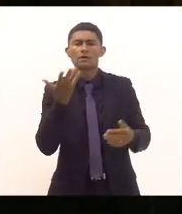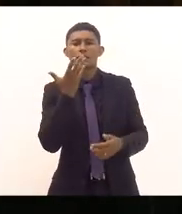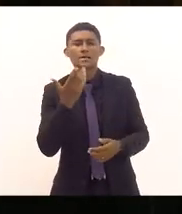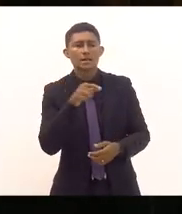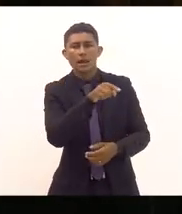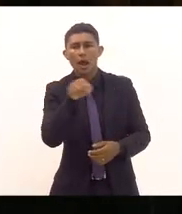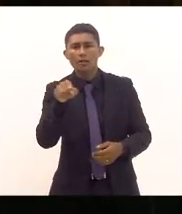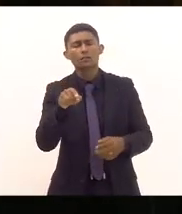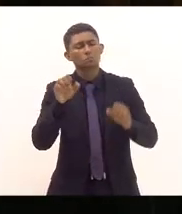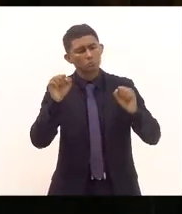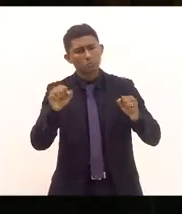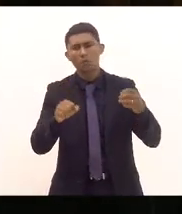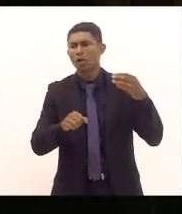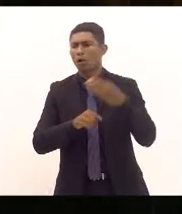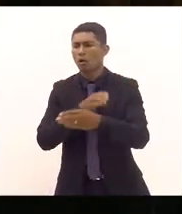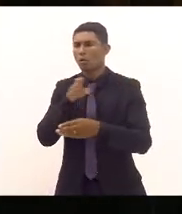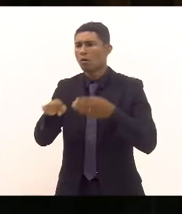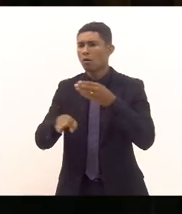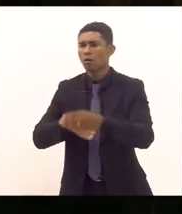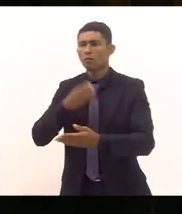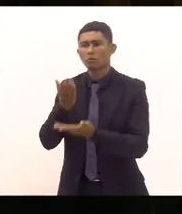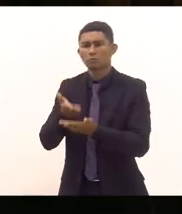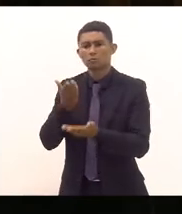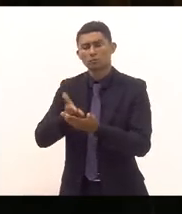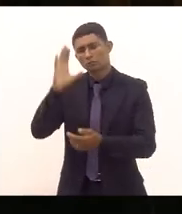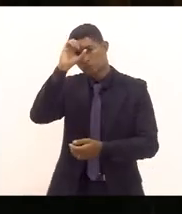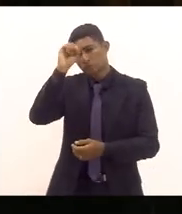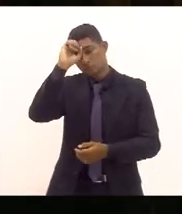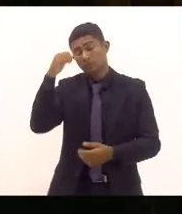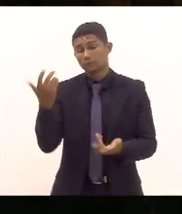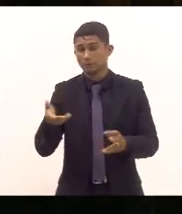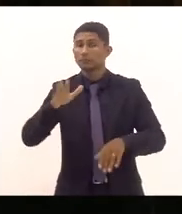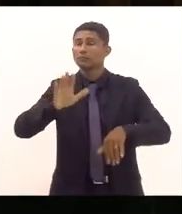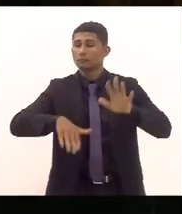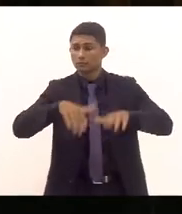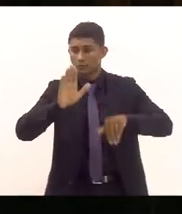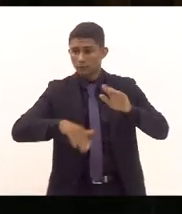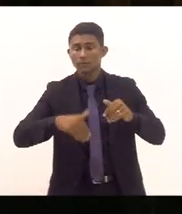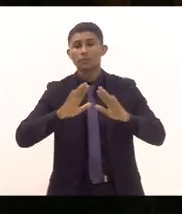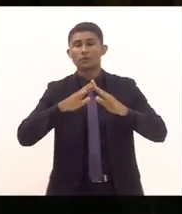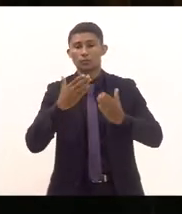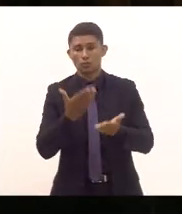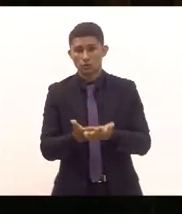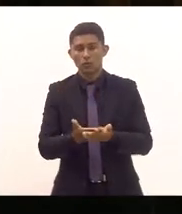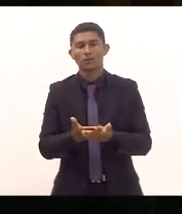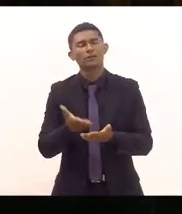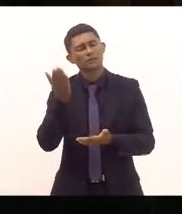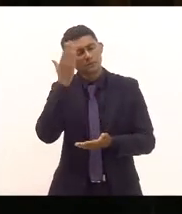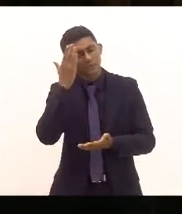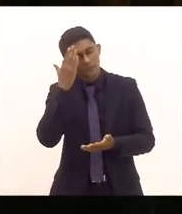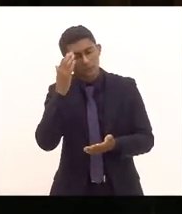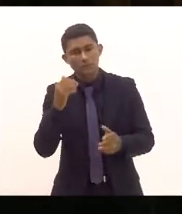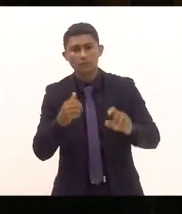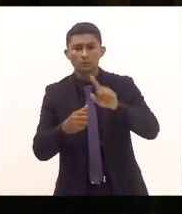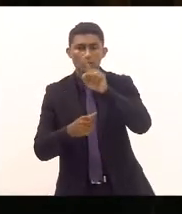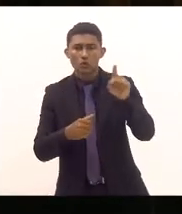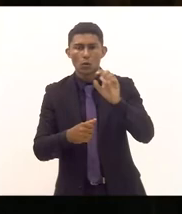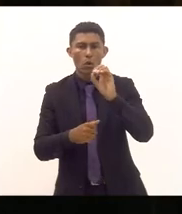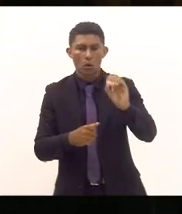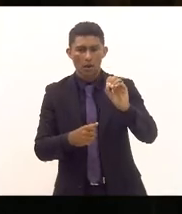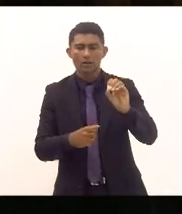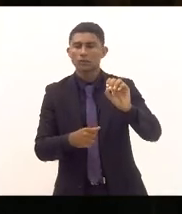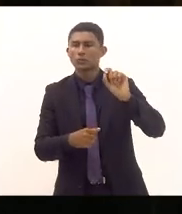crianças e a gente sabe muito bem que muitas vezes as escolas e não é diferente tem convicção que na zona oeste assim a